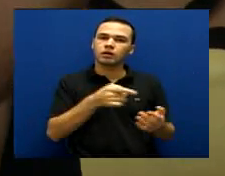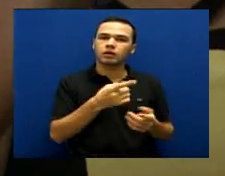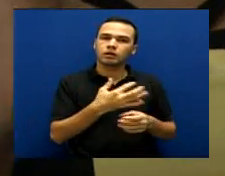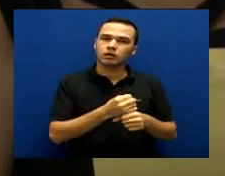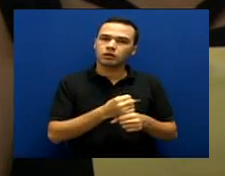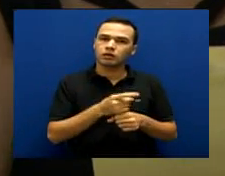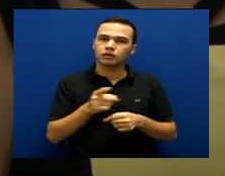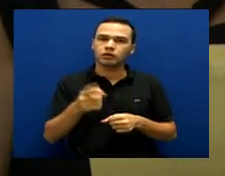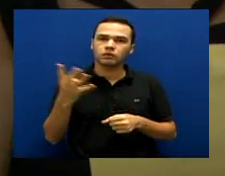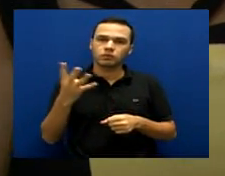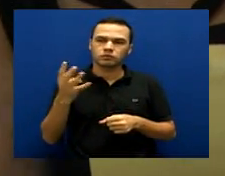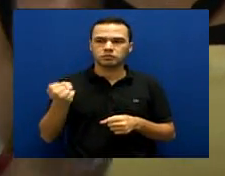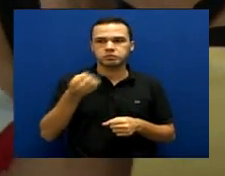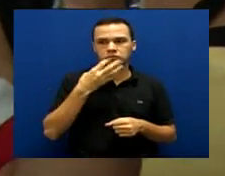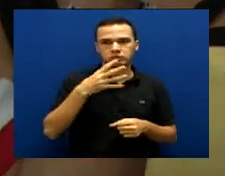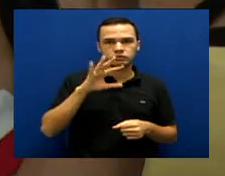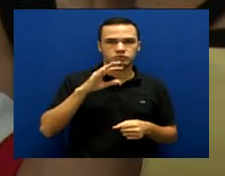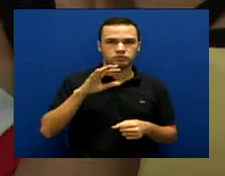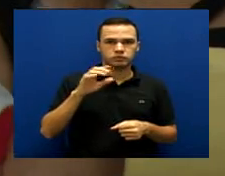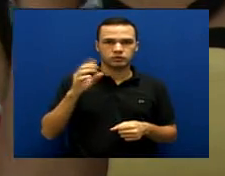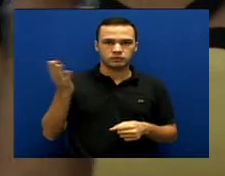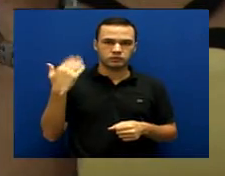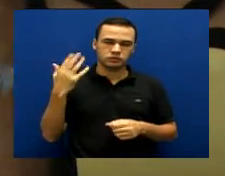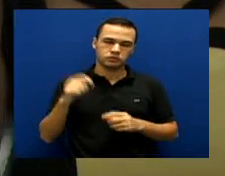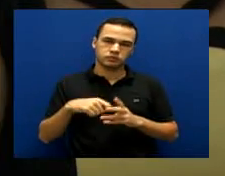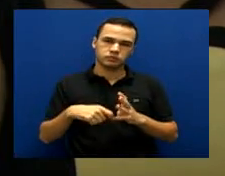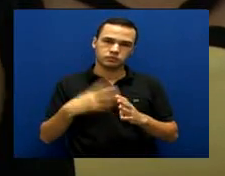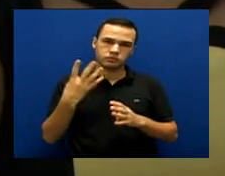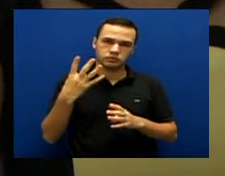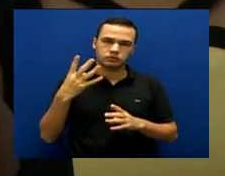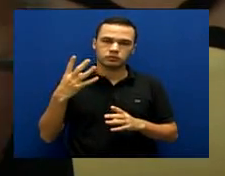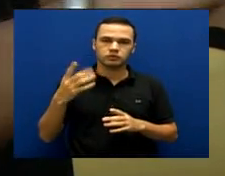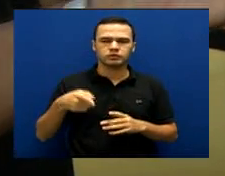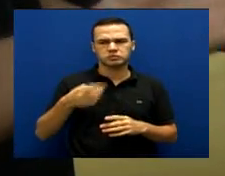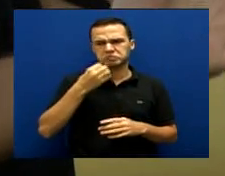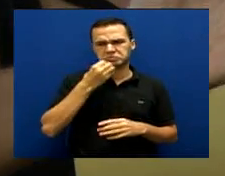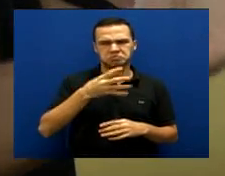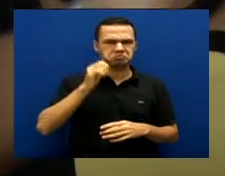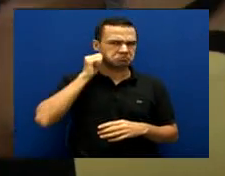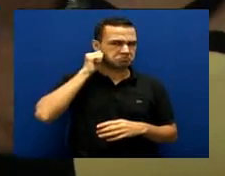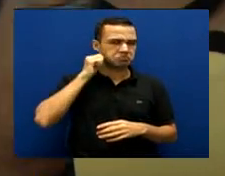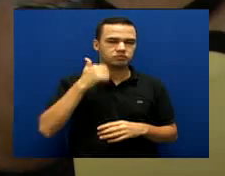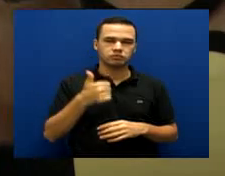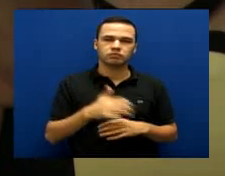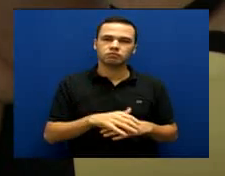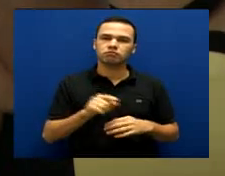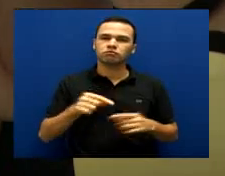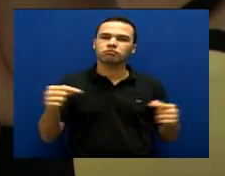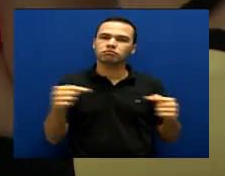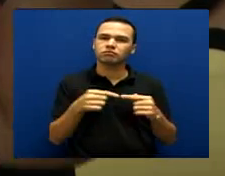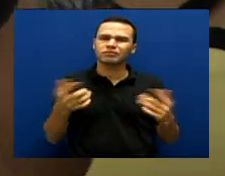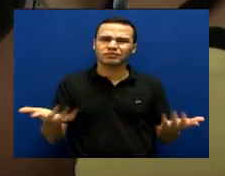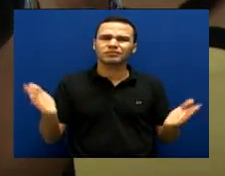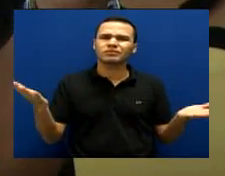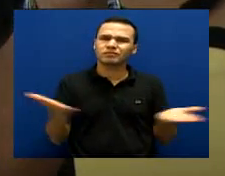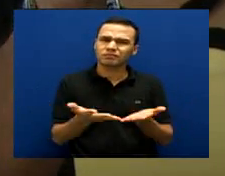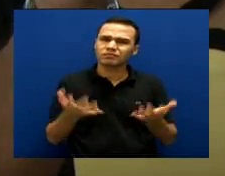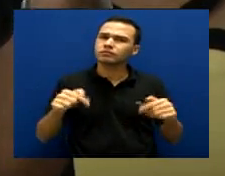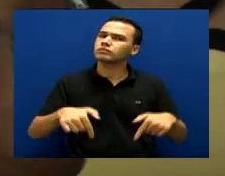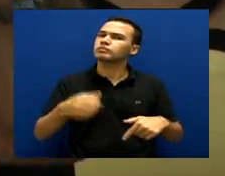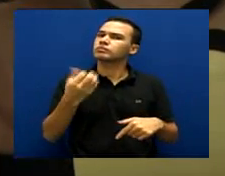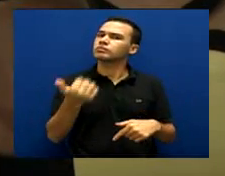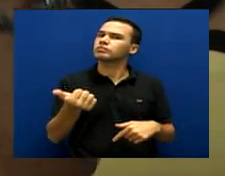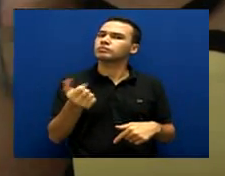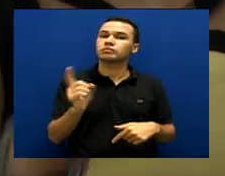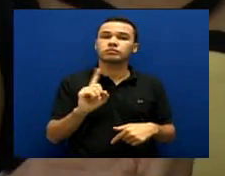no quarto trimestre está ok quadrimestre né terceiro quadrimestre ótimo dentro da grande dificuldade que a gente